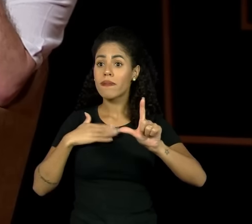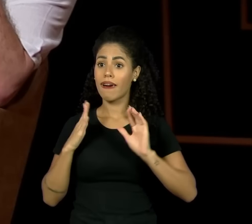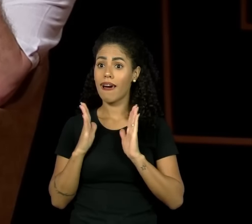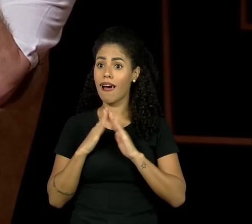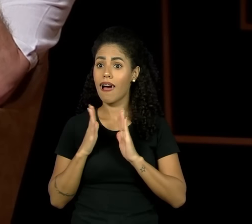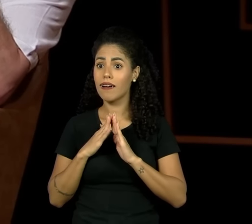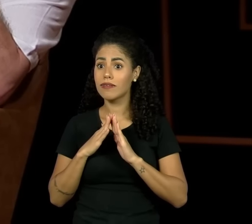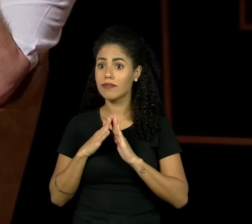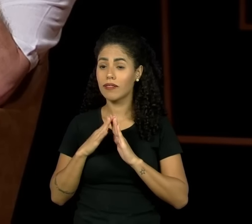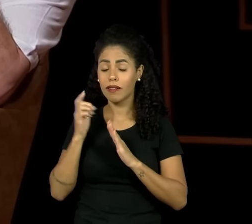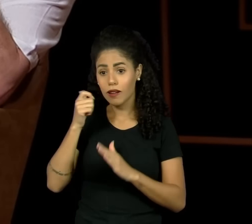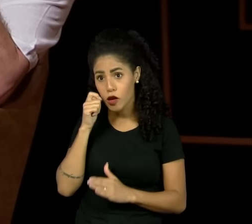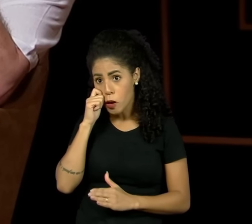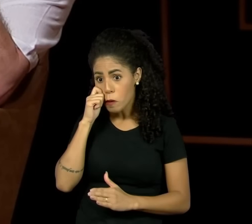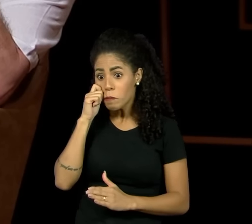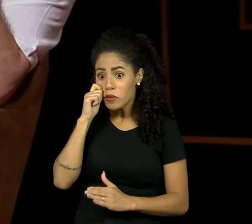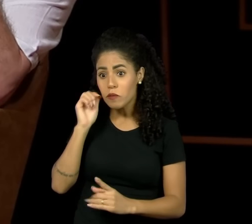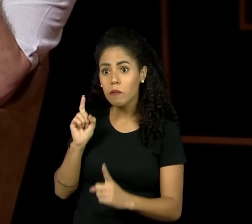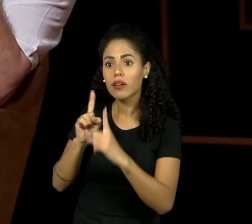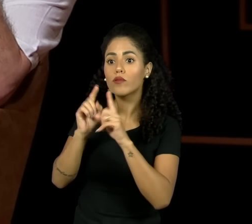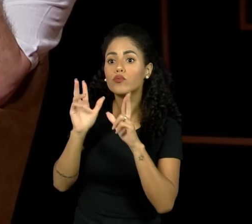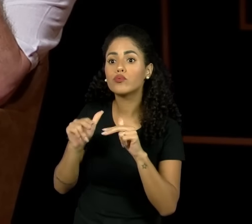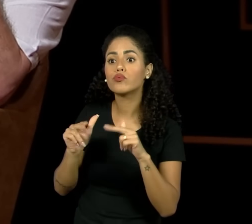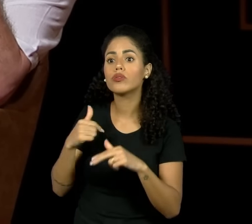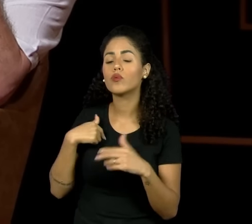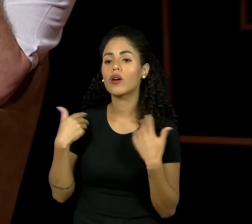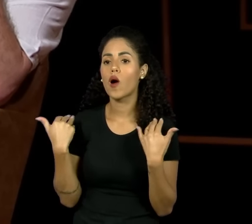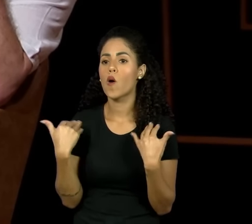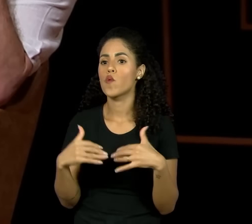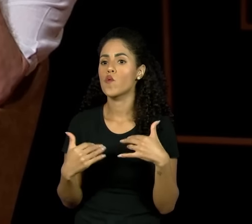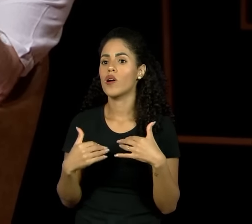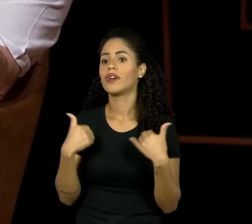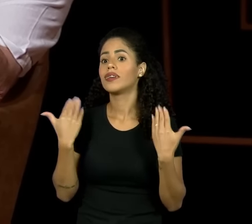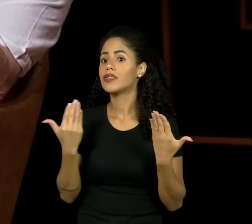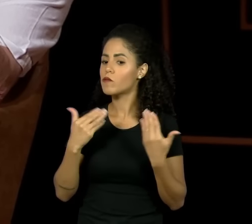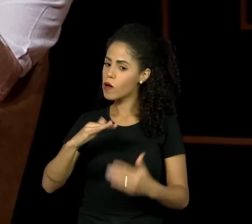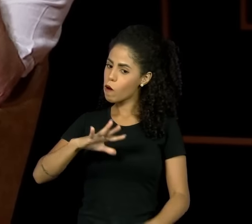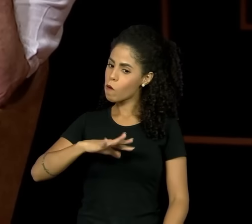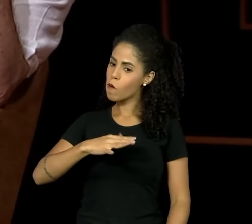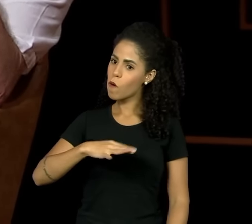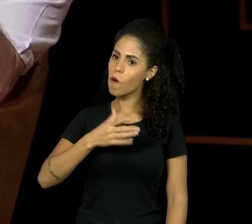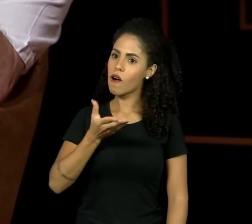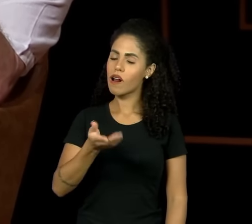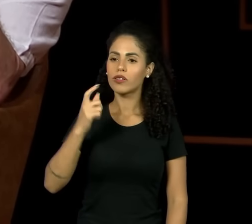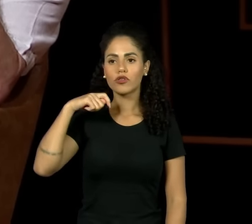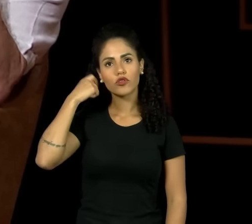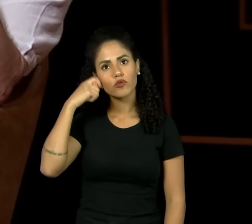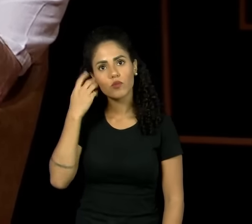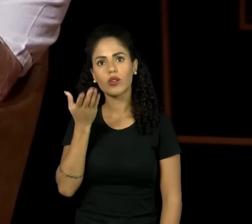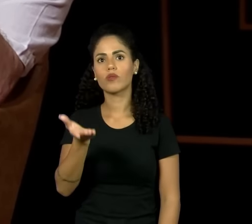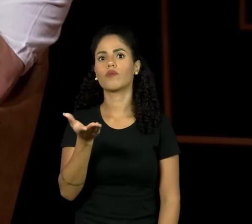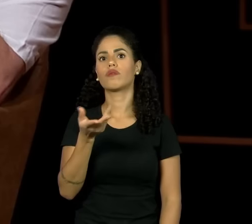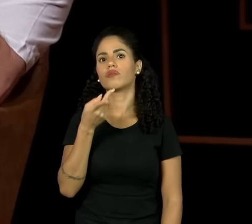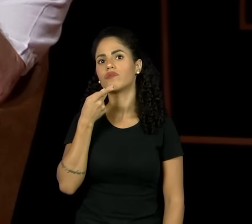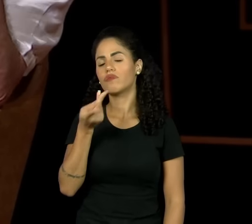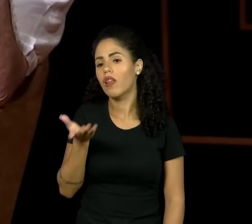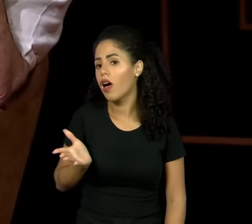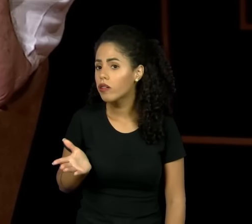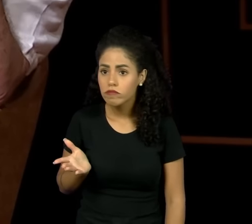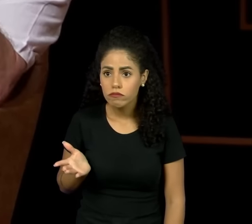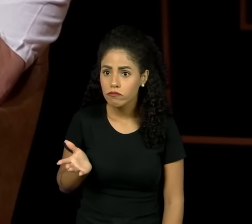assim e é aquela coisa também da da Coragem do ator né de chegar e falar bom eu